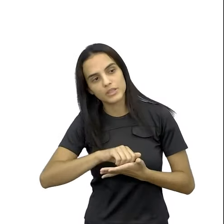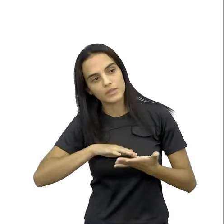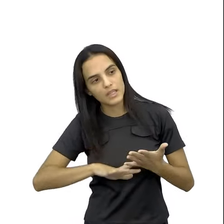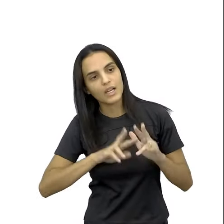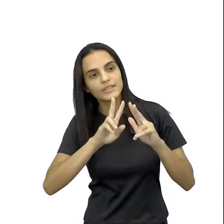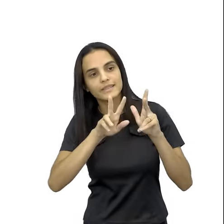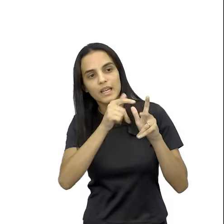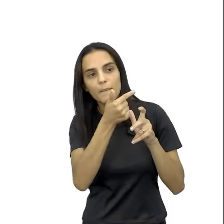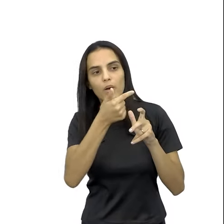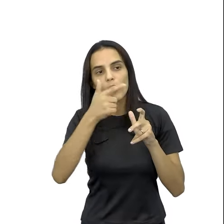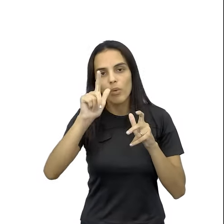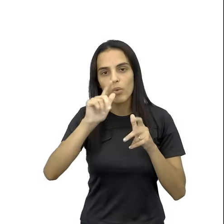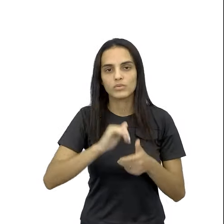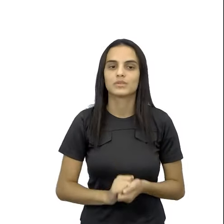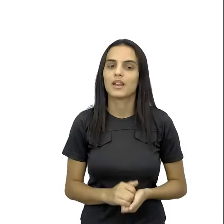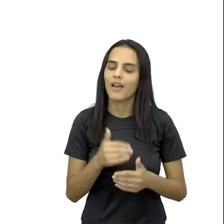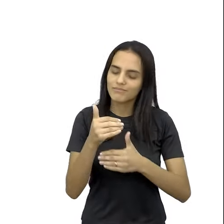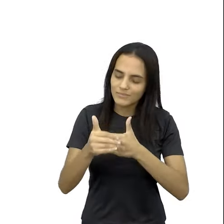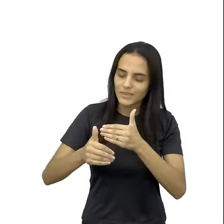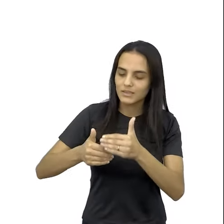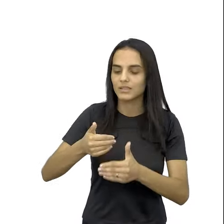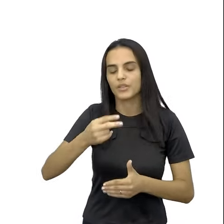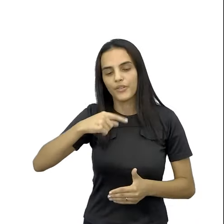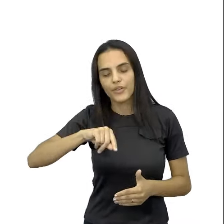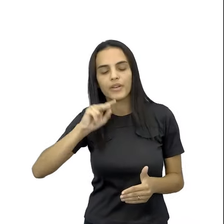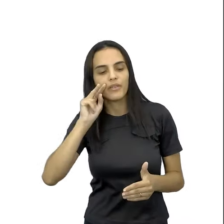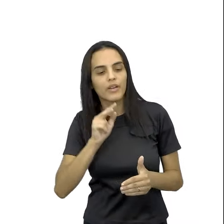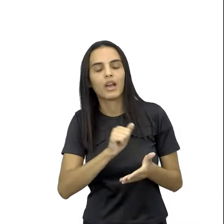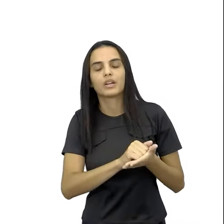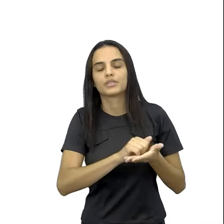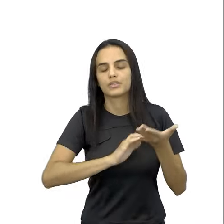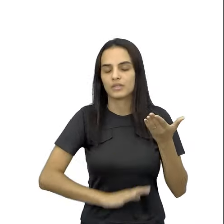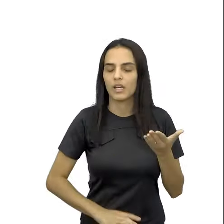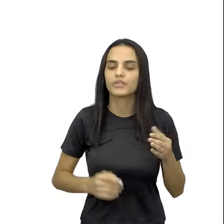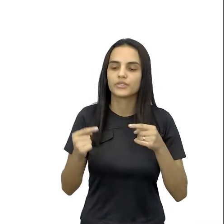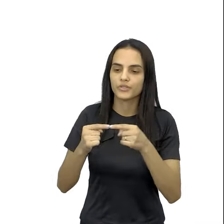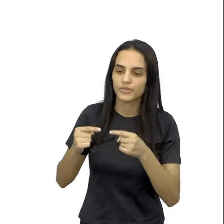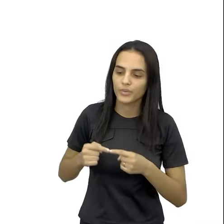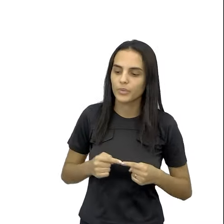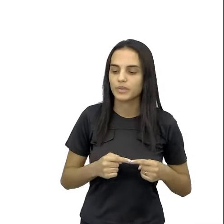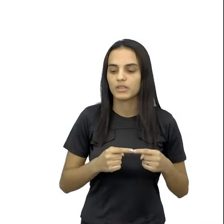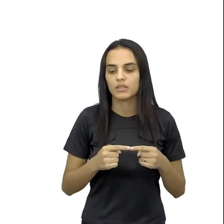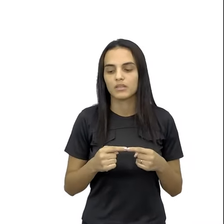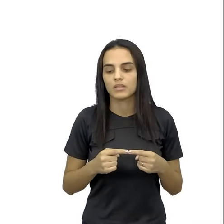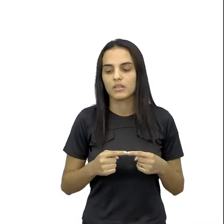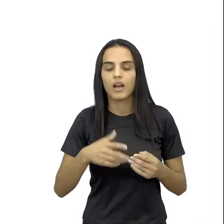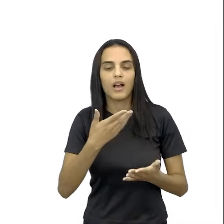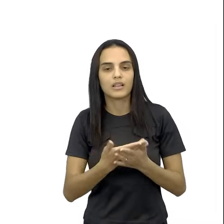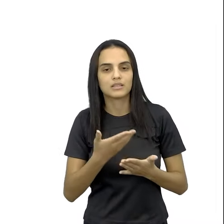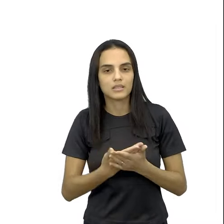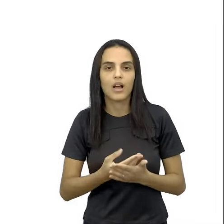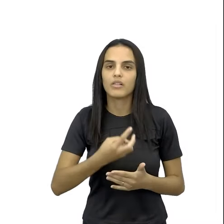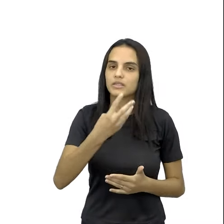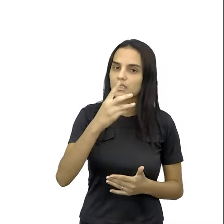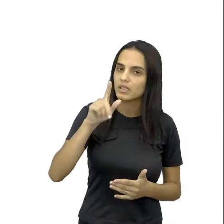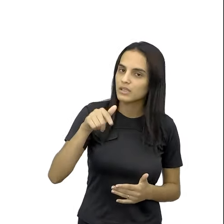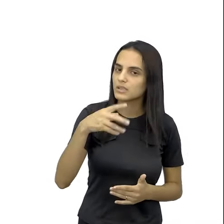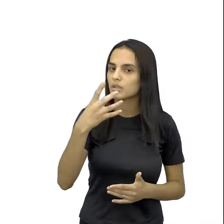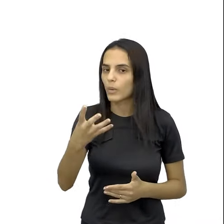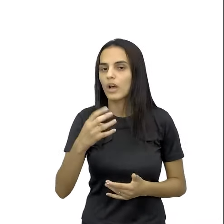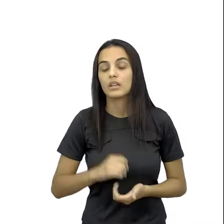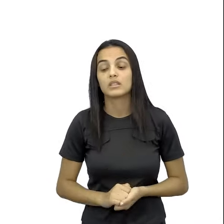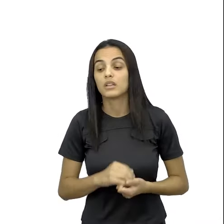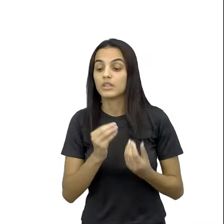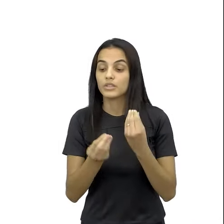aborda outra, mais para frente a gente vai ver a atividade que se refere às aulas 3 e 4 e de como